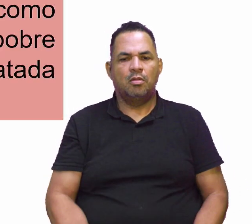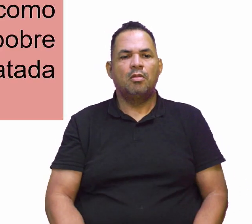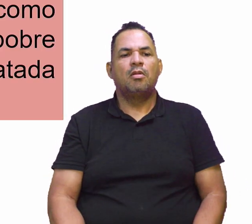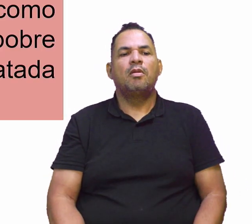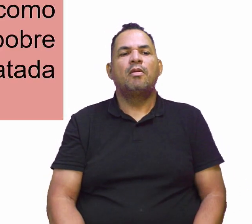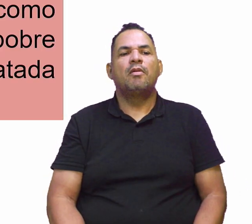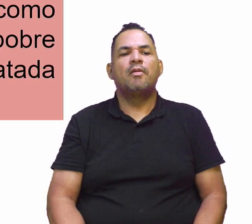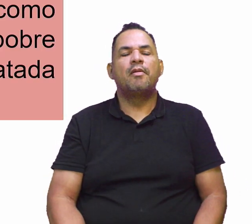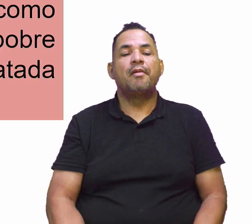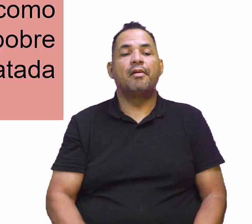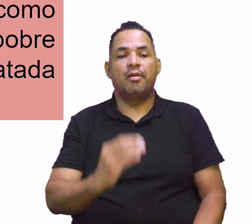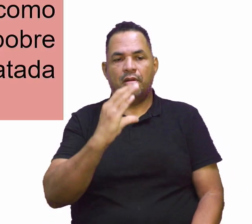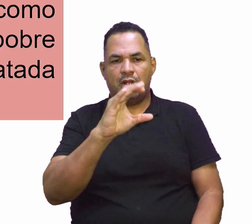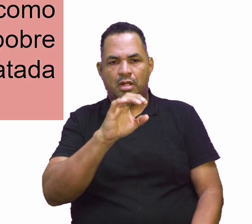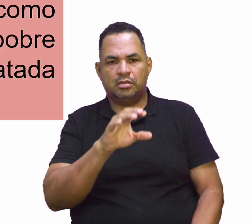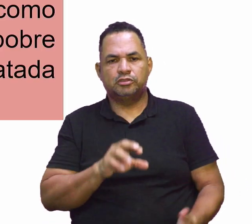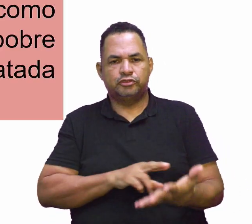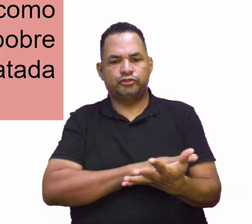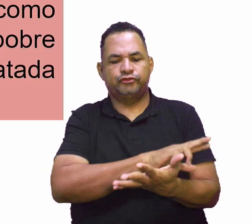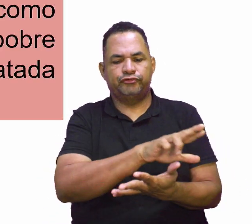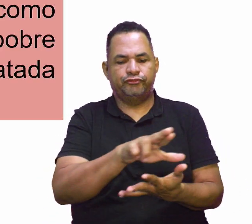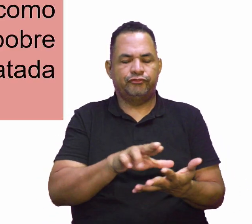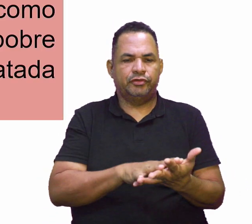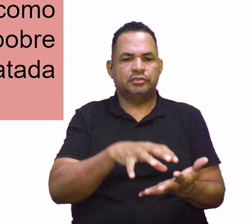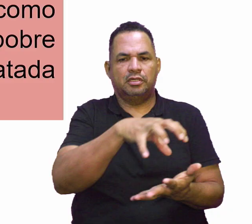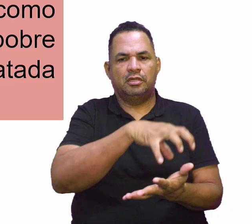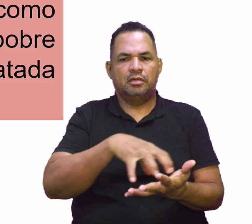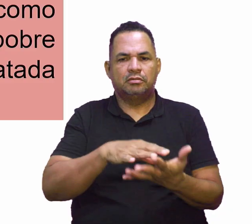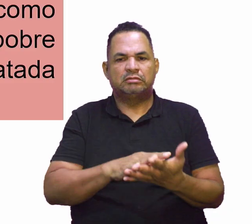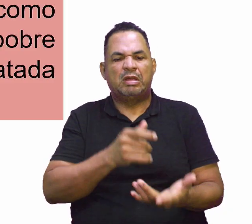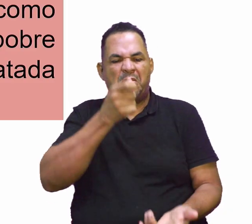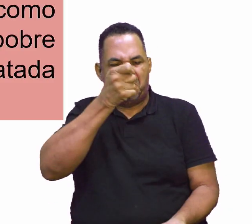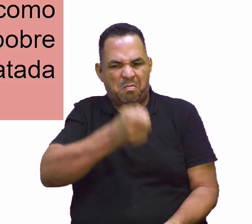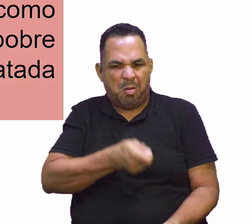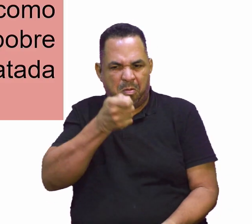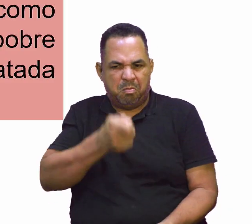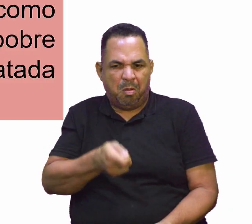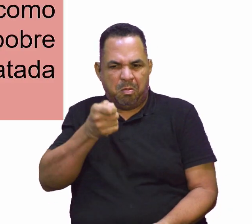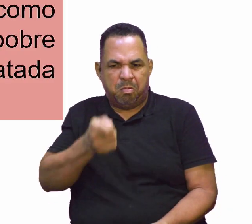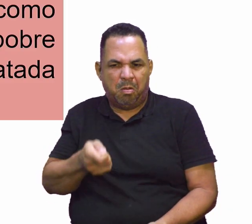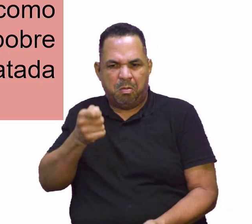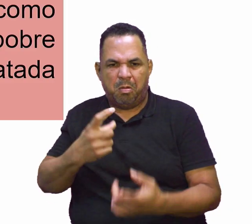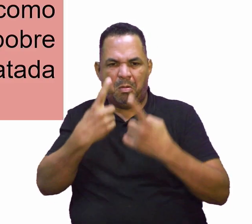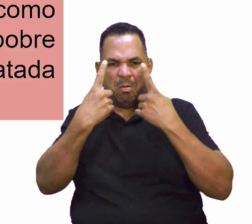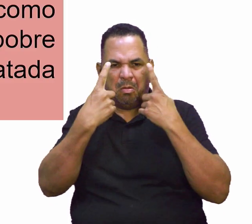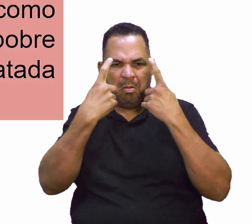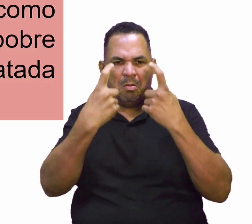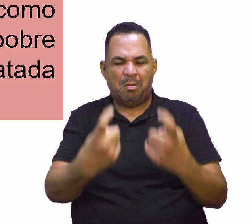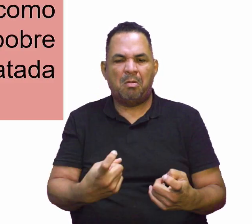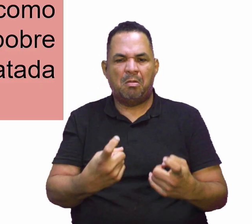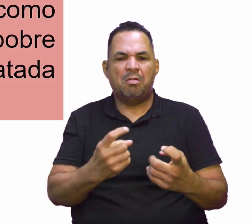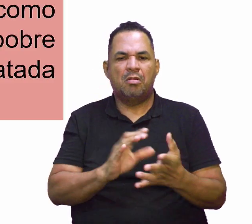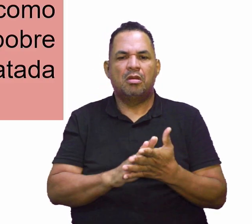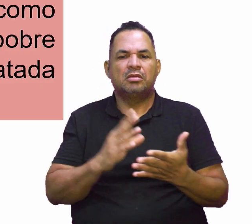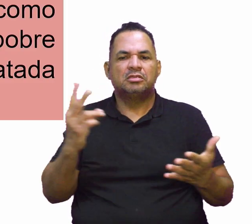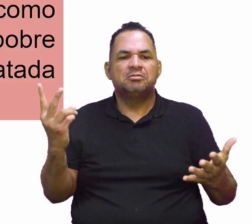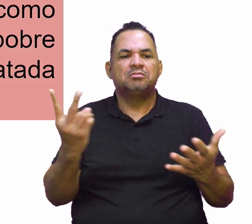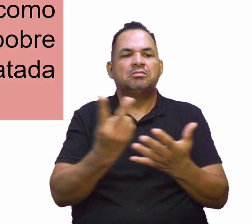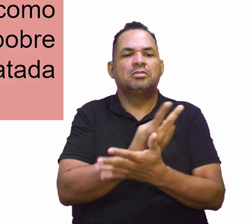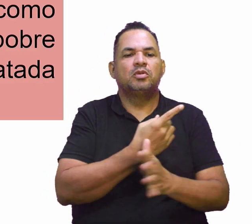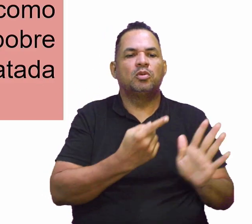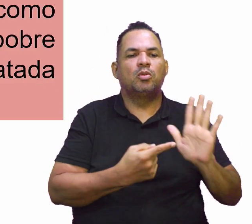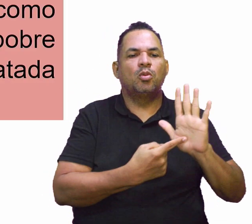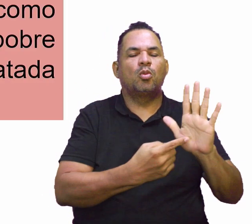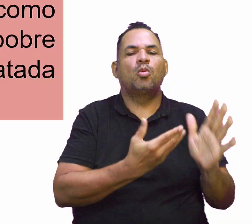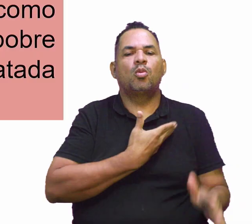Canudos e Contestado foram reprimidos com extrema violência. Esses episódios mostram como o governo